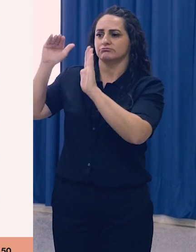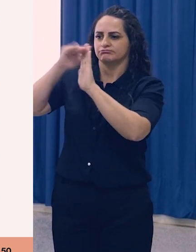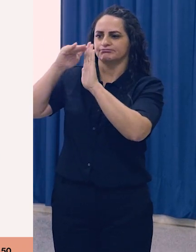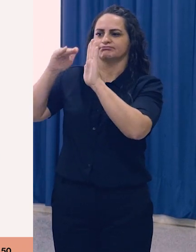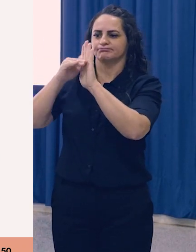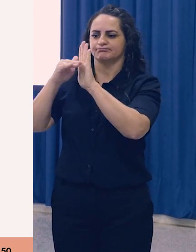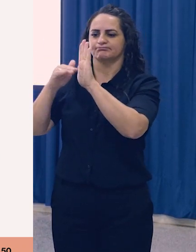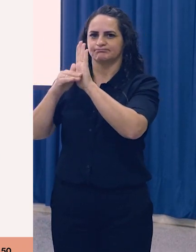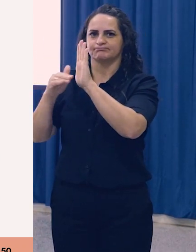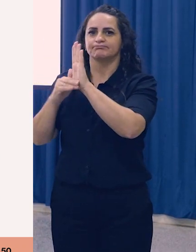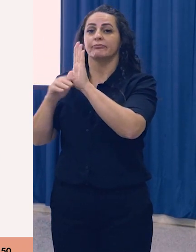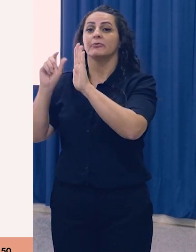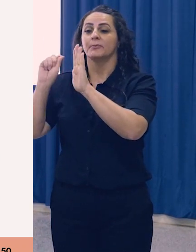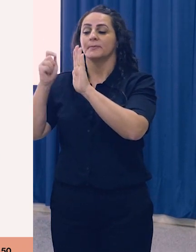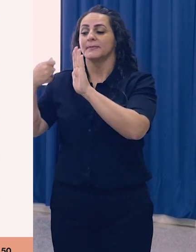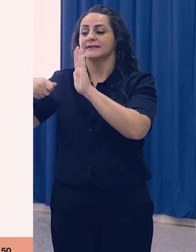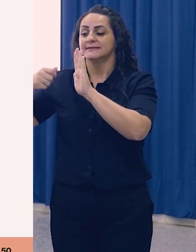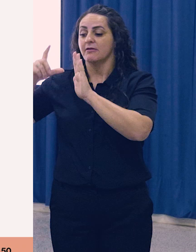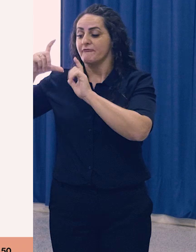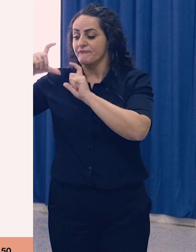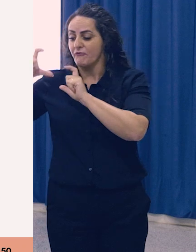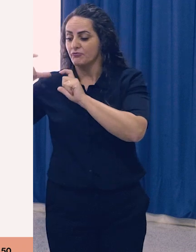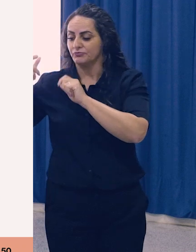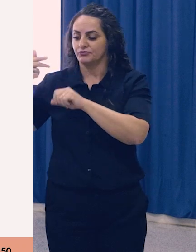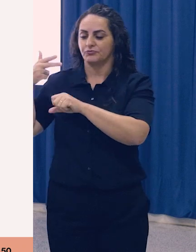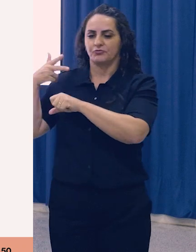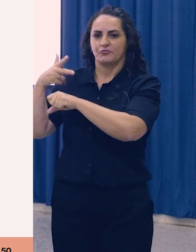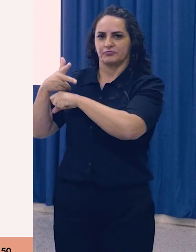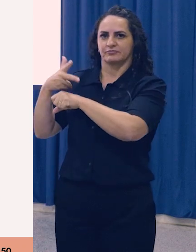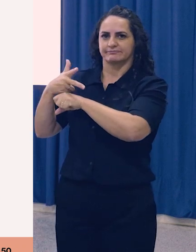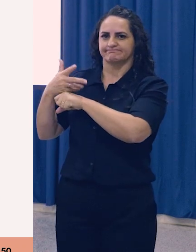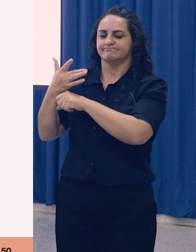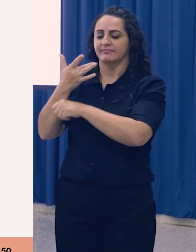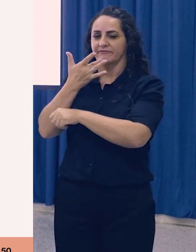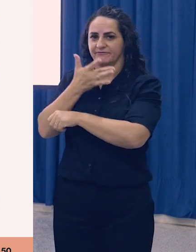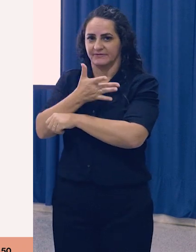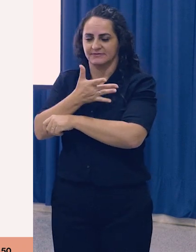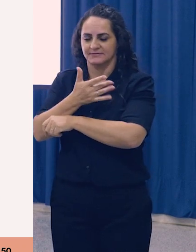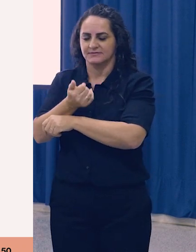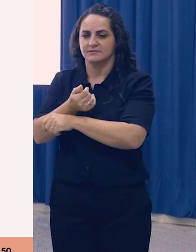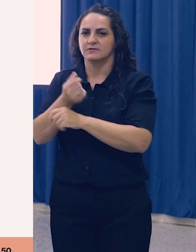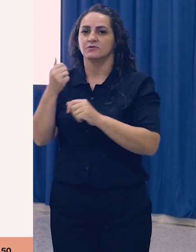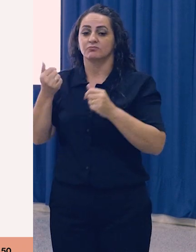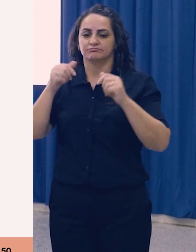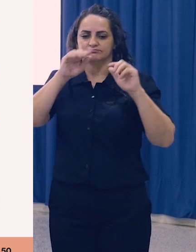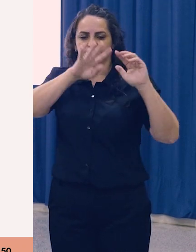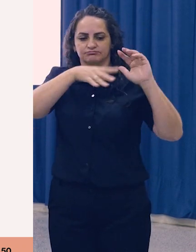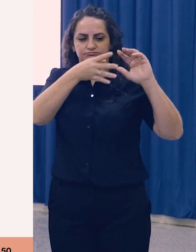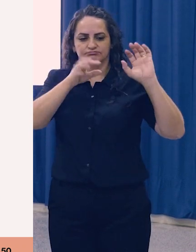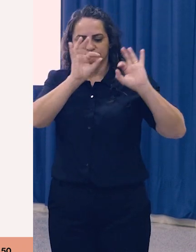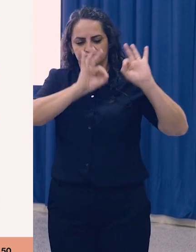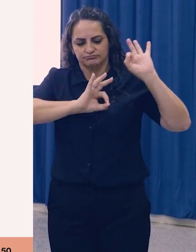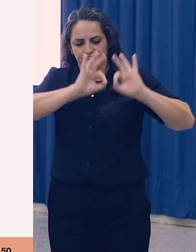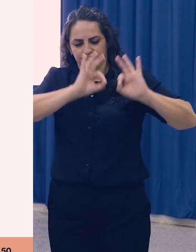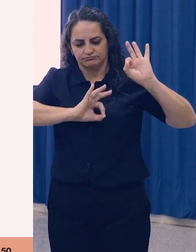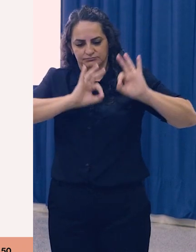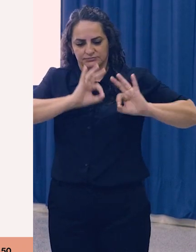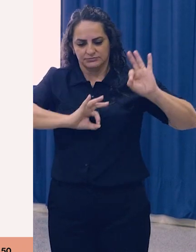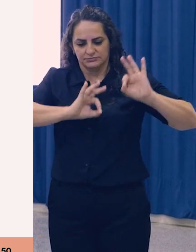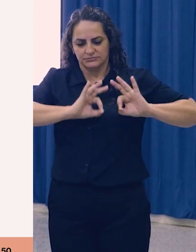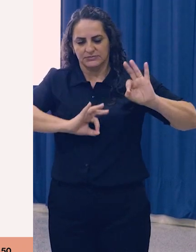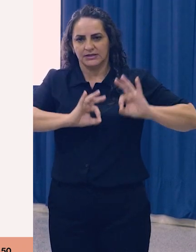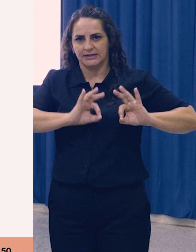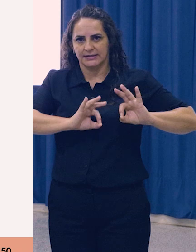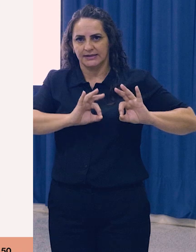precisa tirar foto ou gravar, facilita muito. Então, fazer um cronograma para a produção